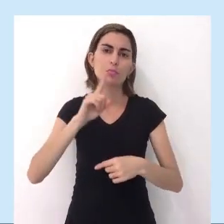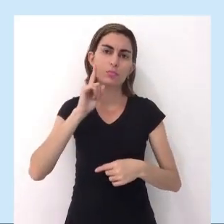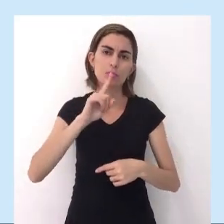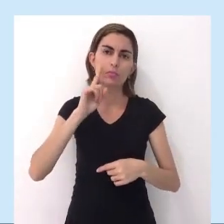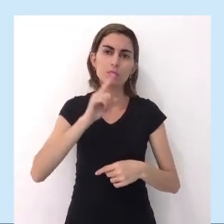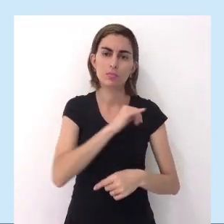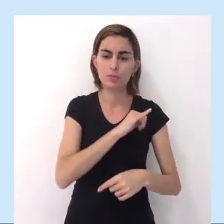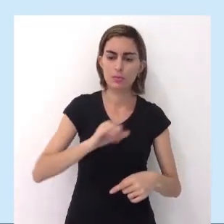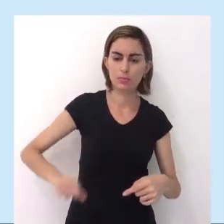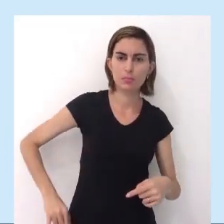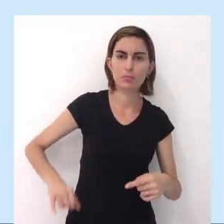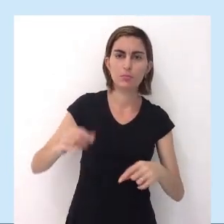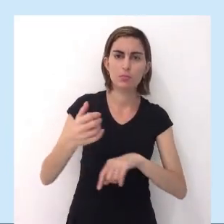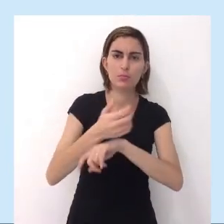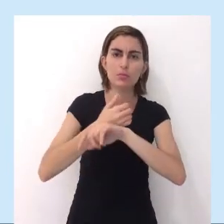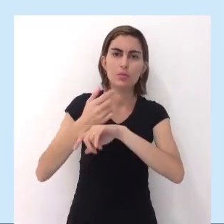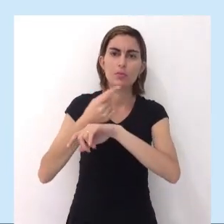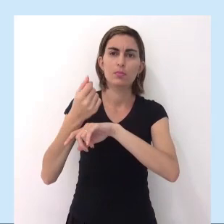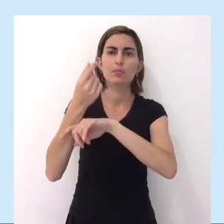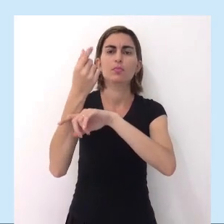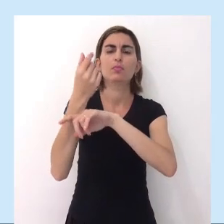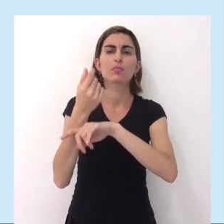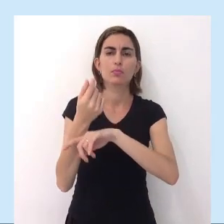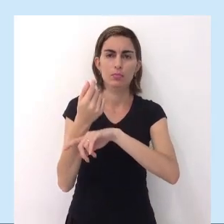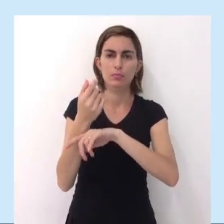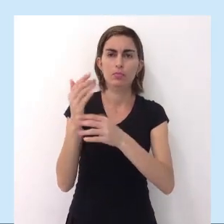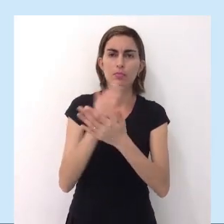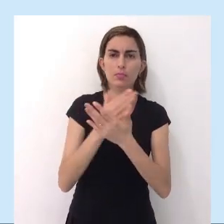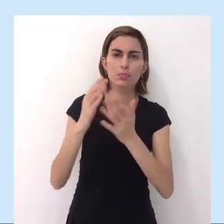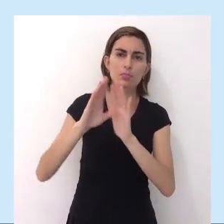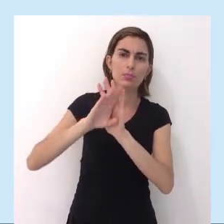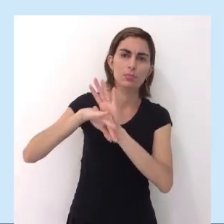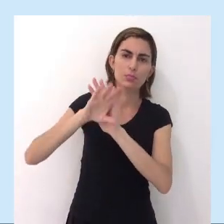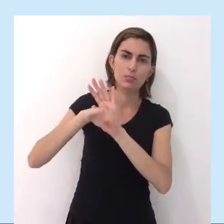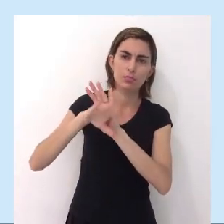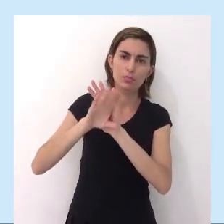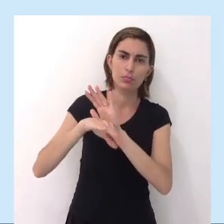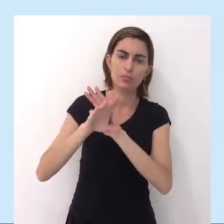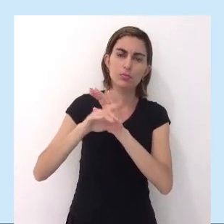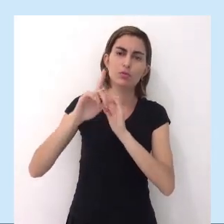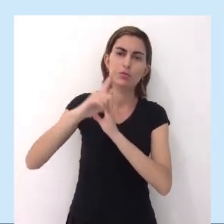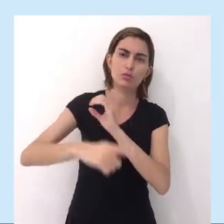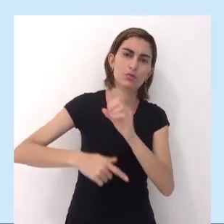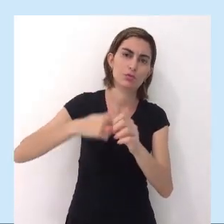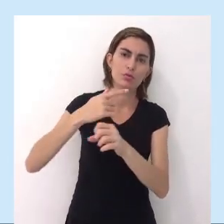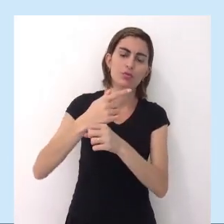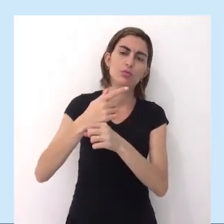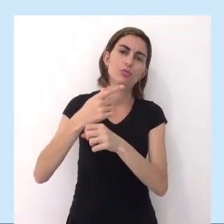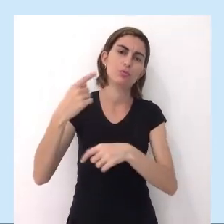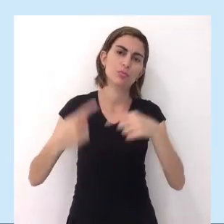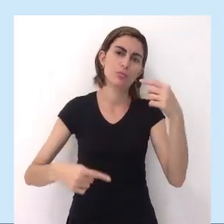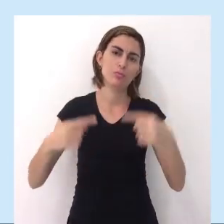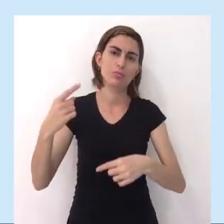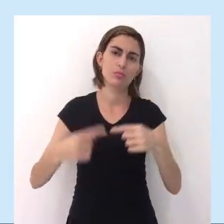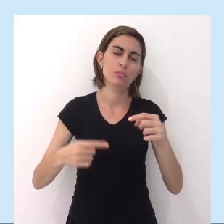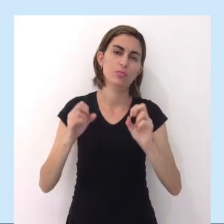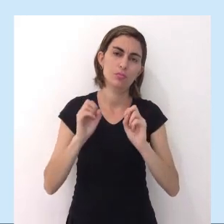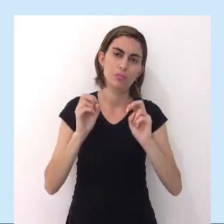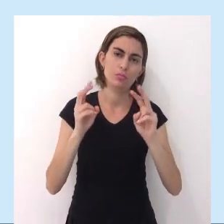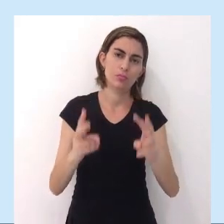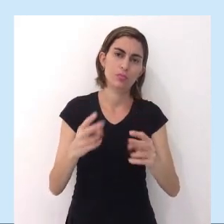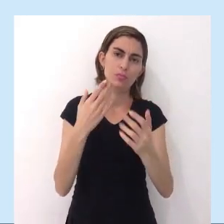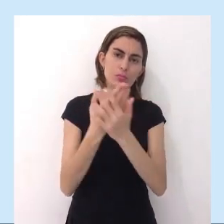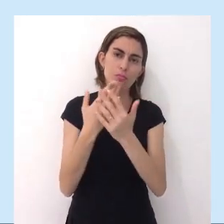Unidos, imperialista, capitalista, vamos entender um pouquinho sobre alguns conceitos geoeconômicos e geopolíticos,